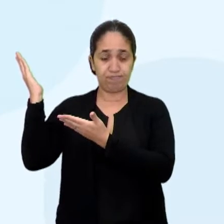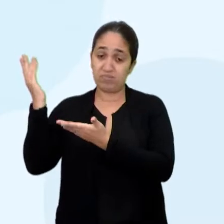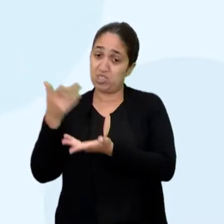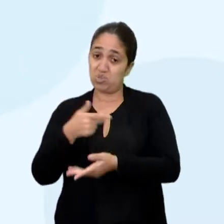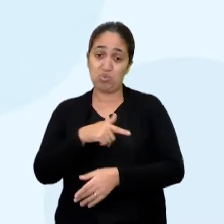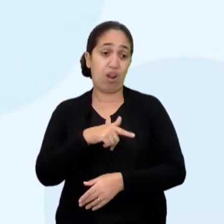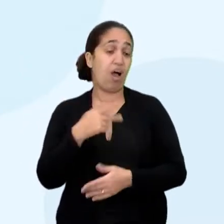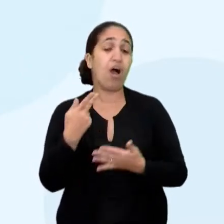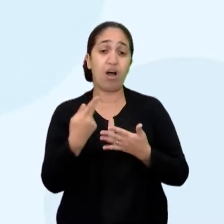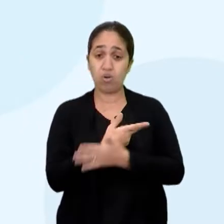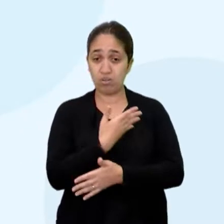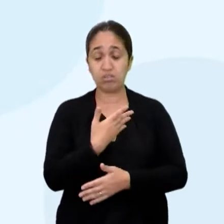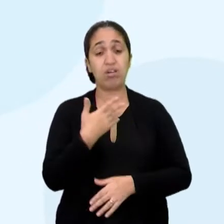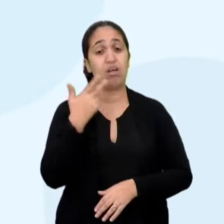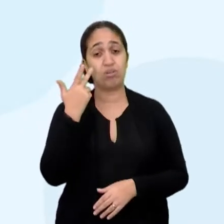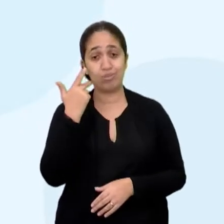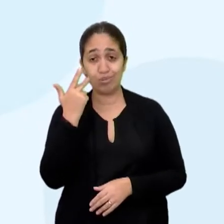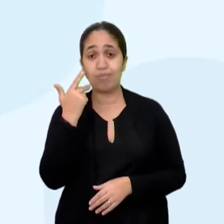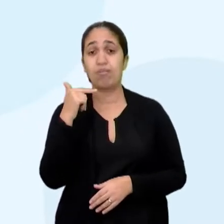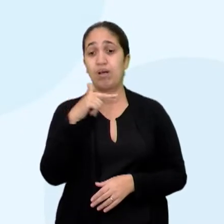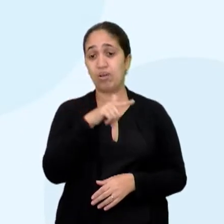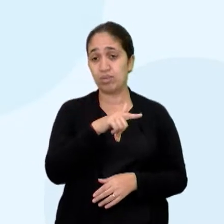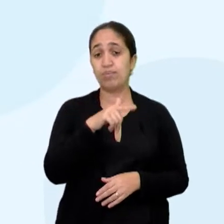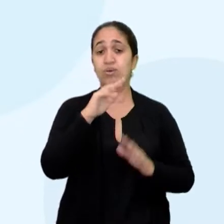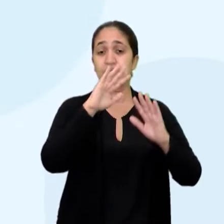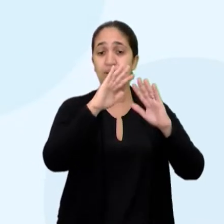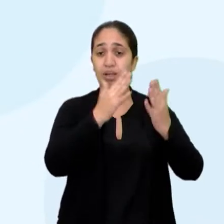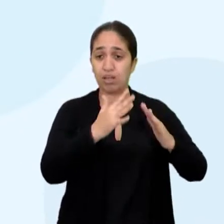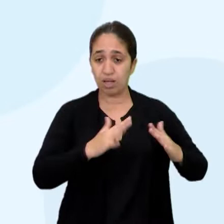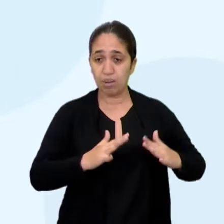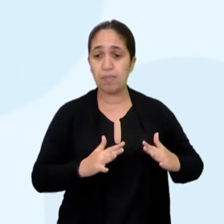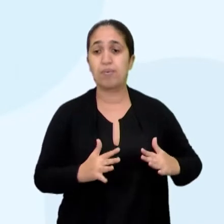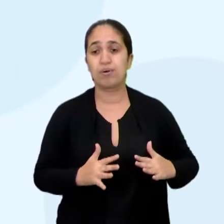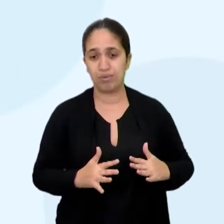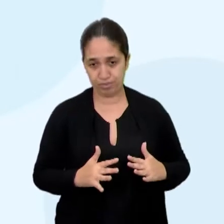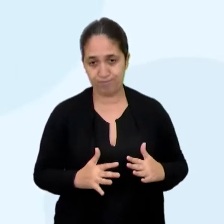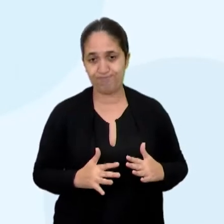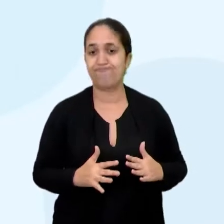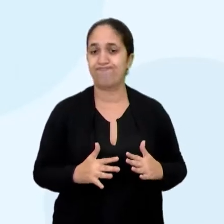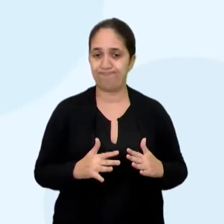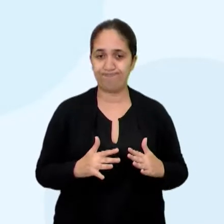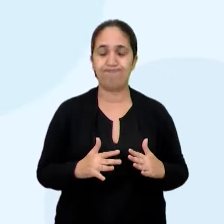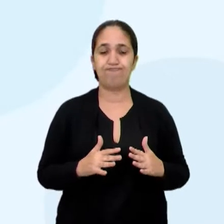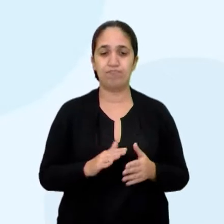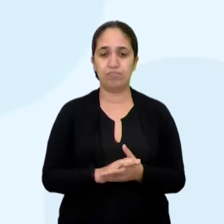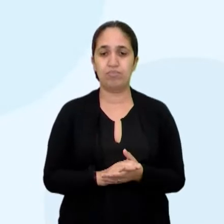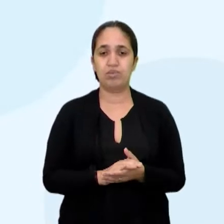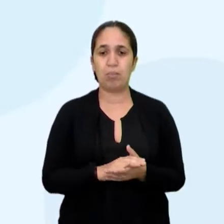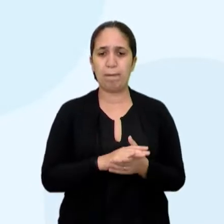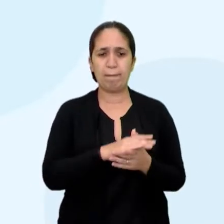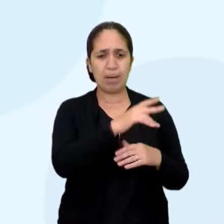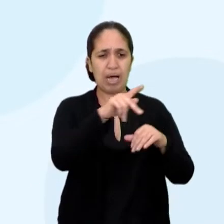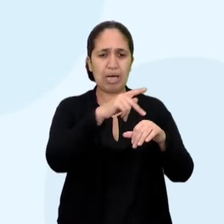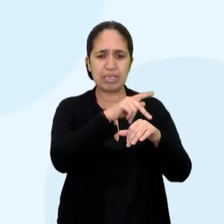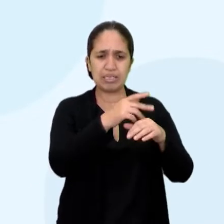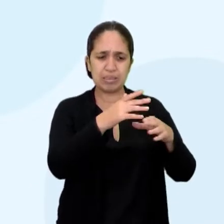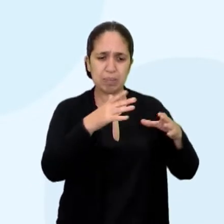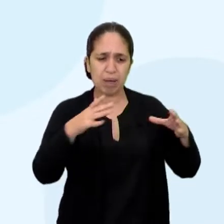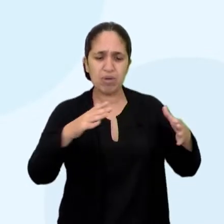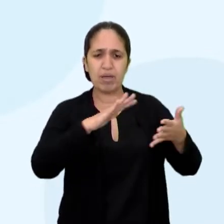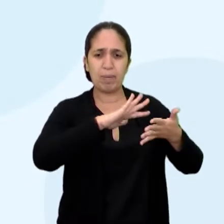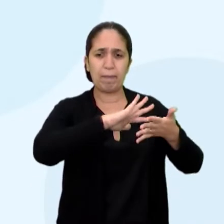do que aconteceu depois aí do sismo, né, desse terremoto que ocasionou a destruição de boa parte do país aí,